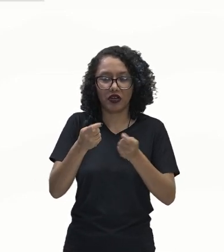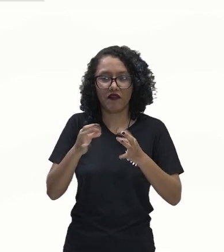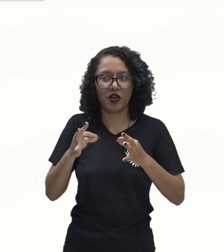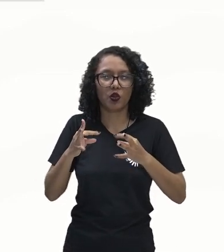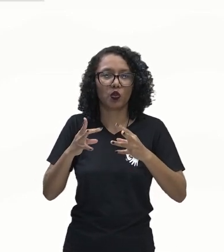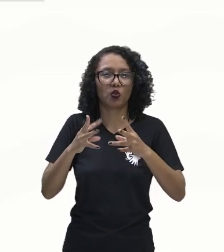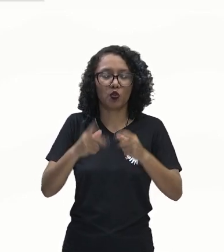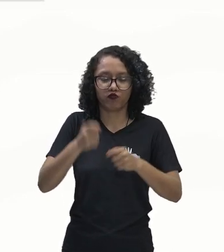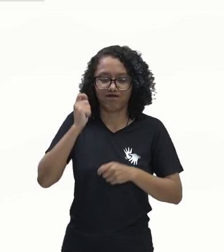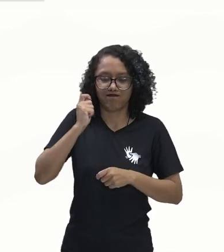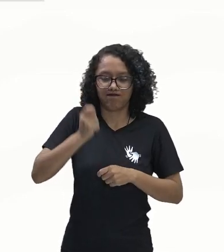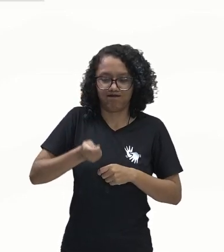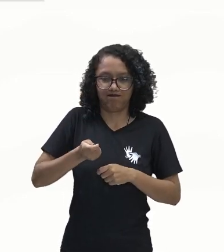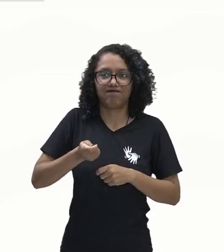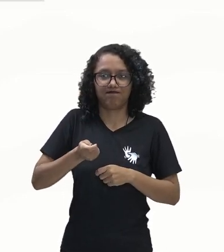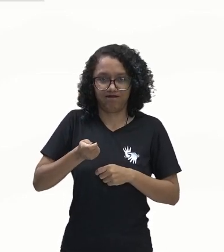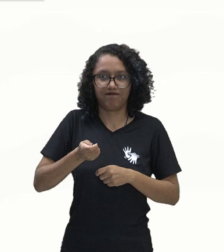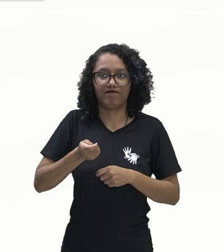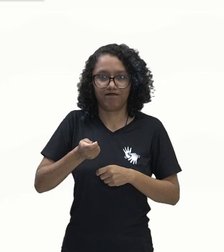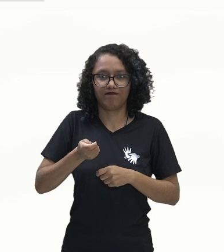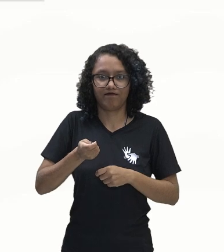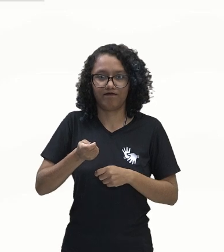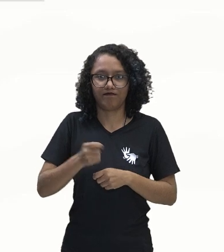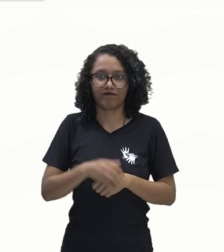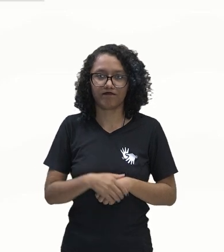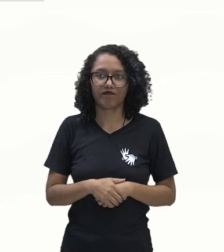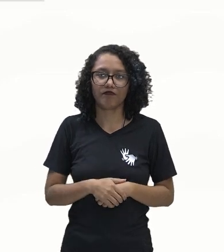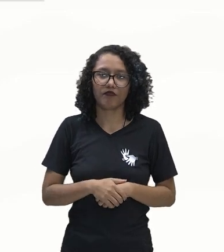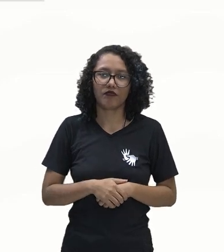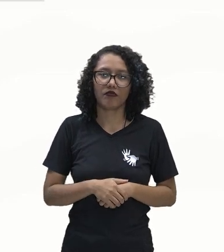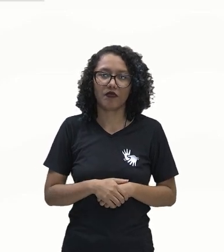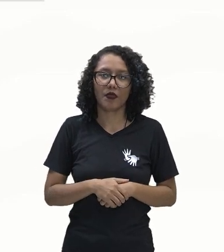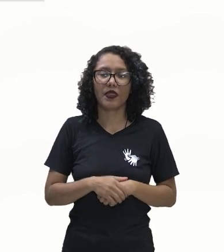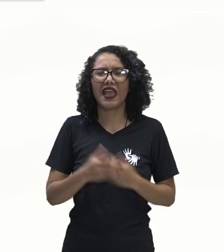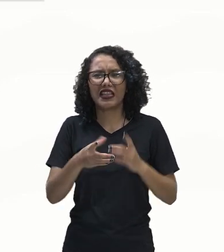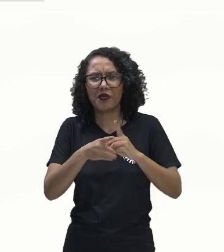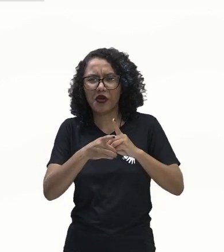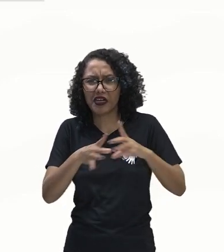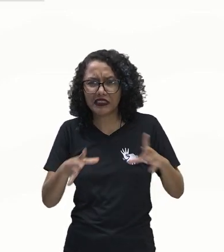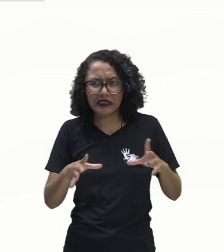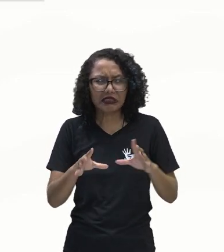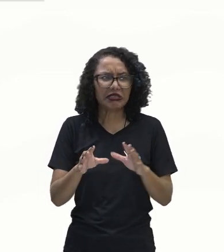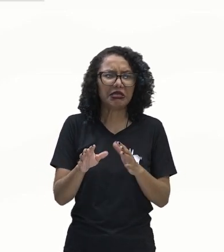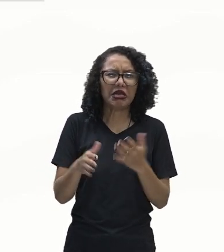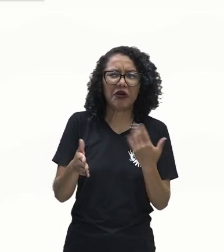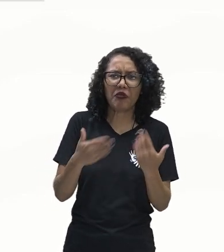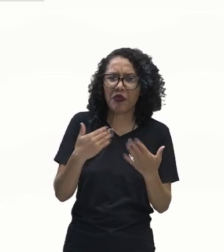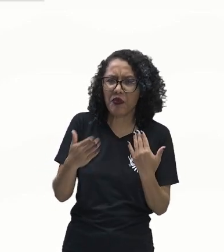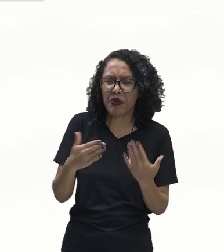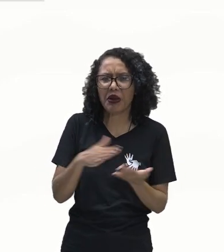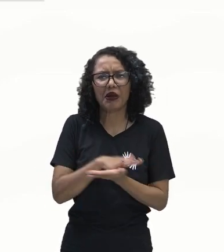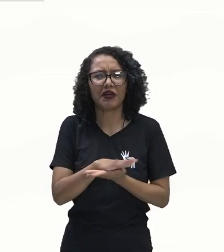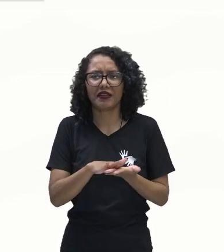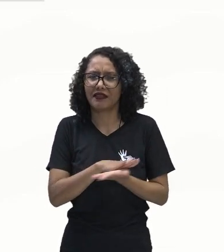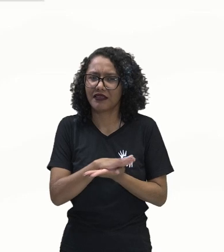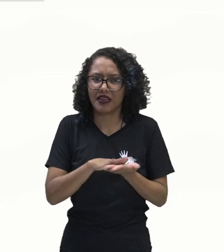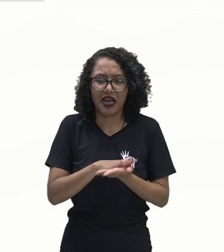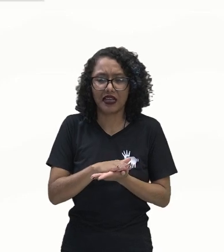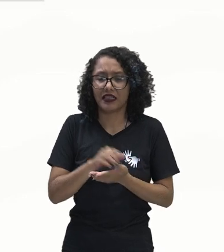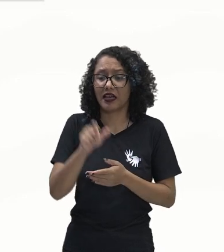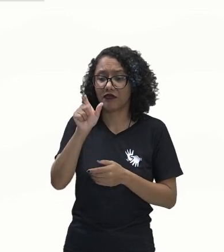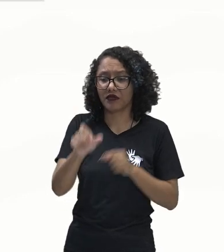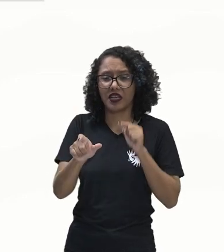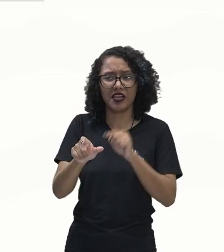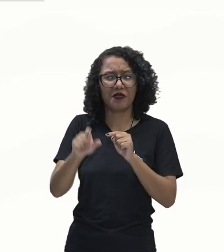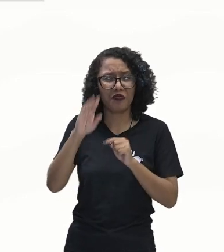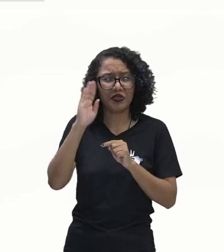possibilidade de um diálogo democrático. Então, o czar manda e desmanda de